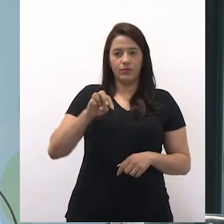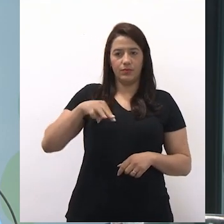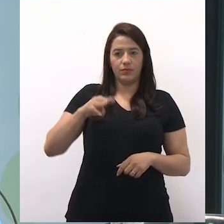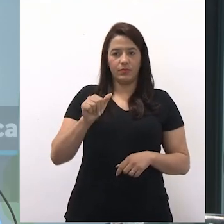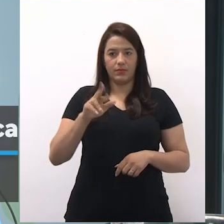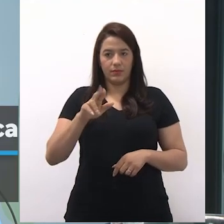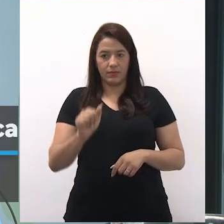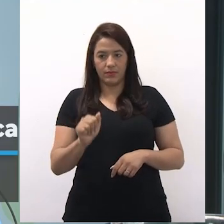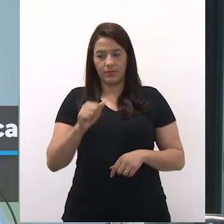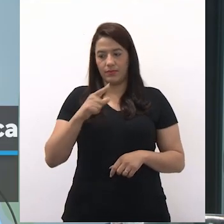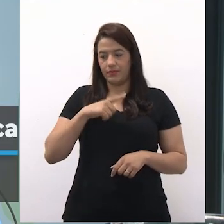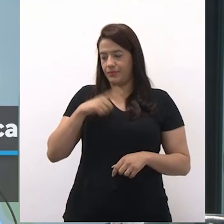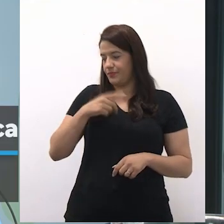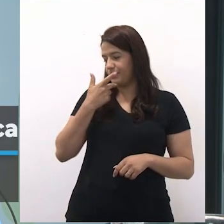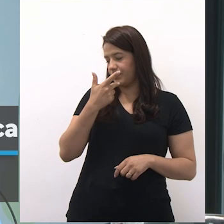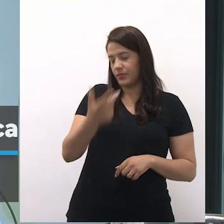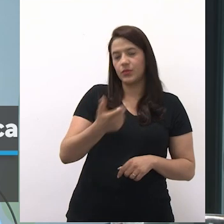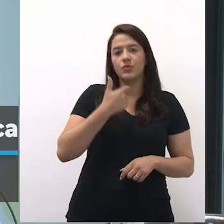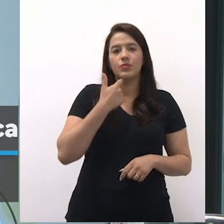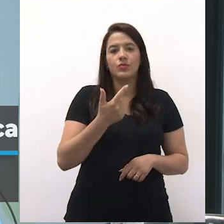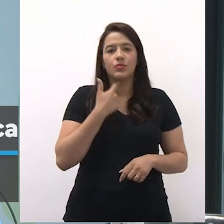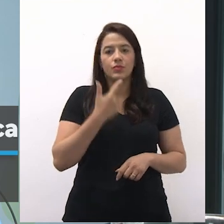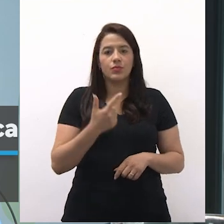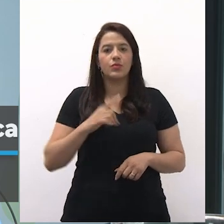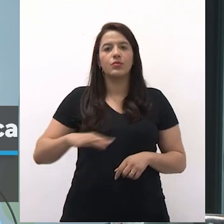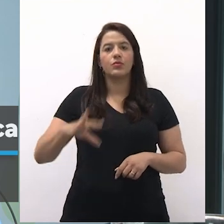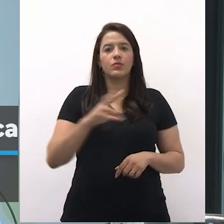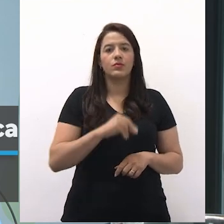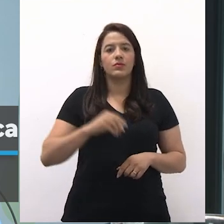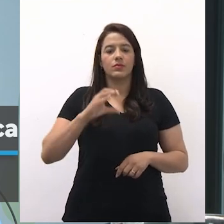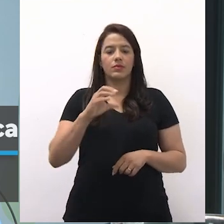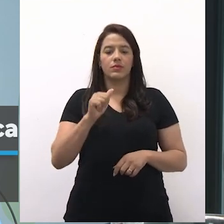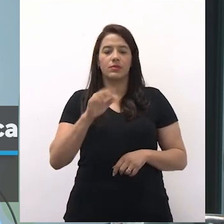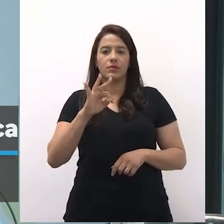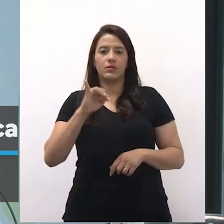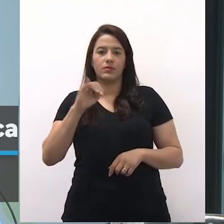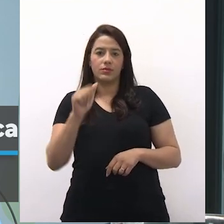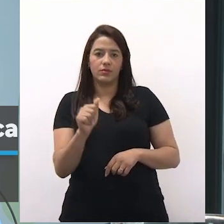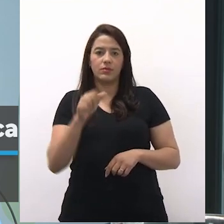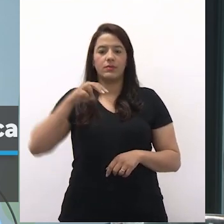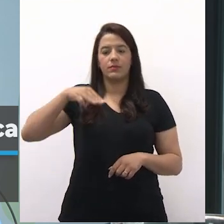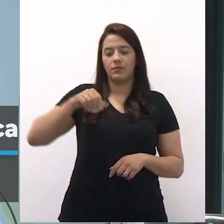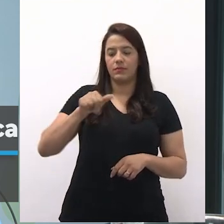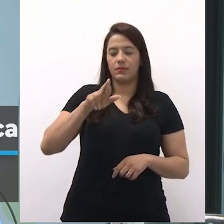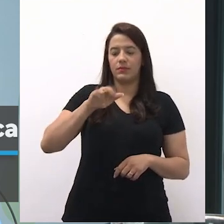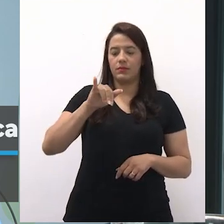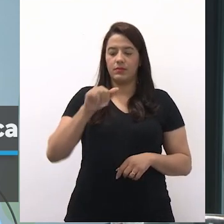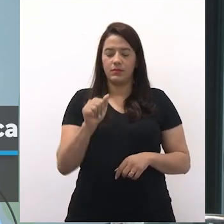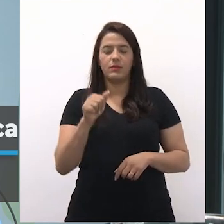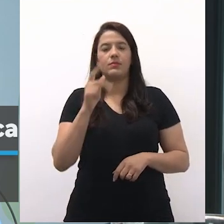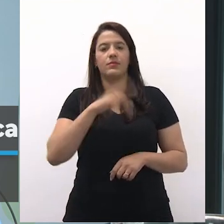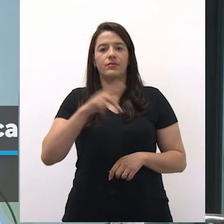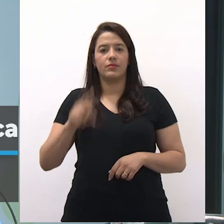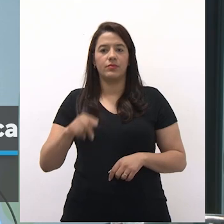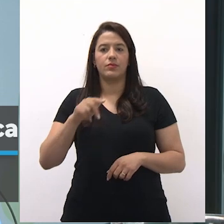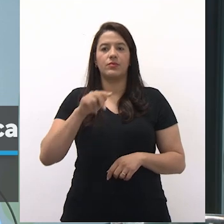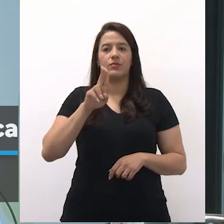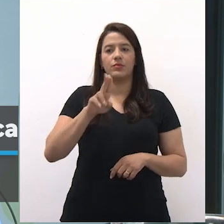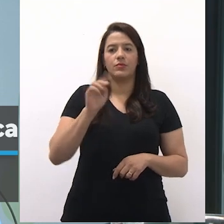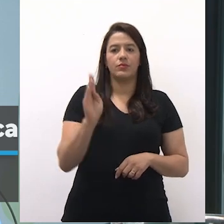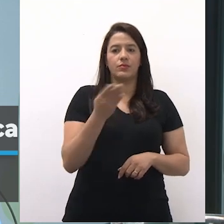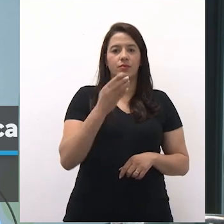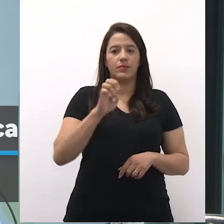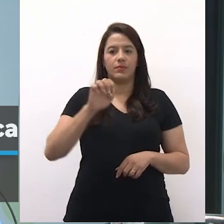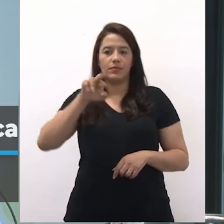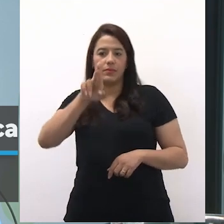não foi possível. A professora Kátia Maria, o professor Luiz, o professor Wilber,